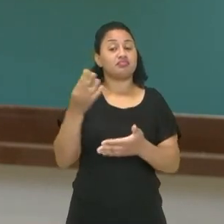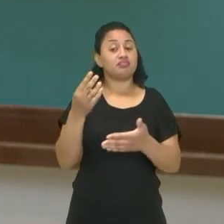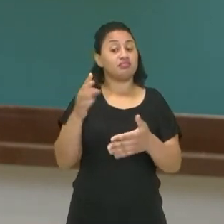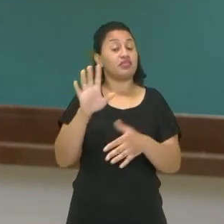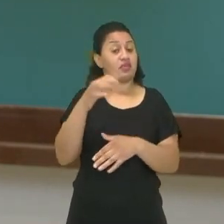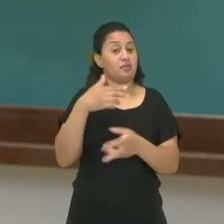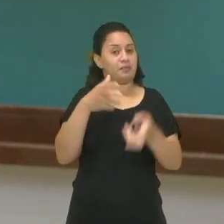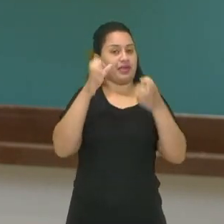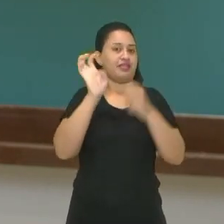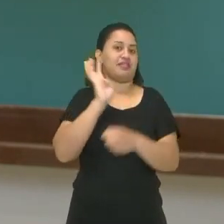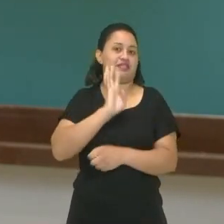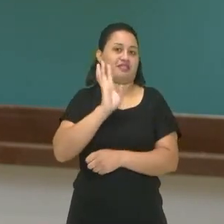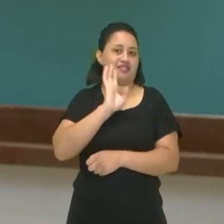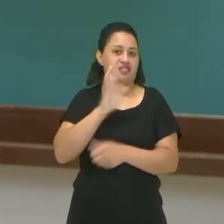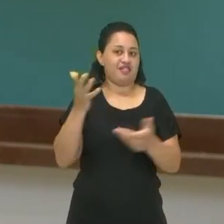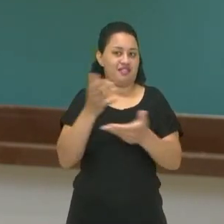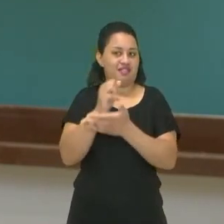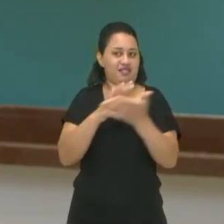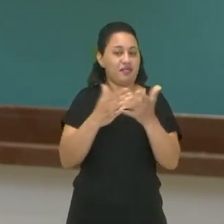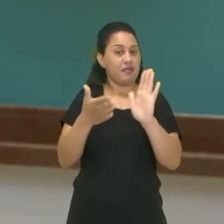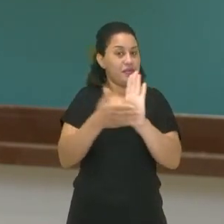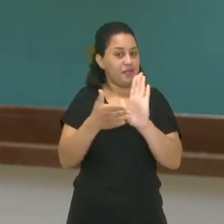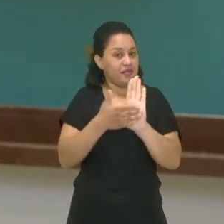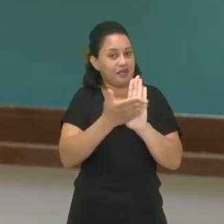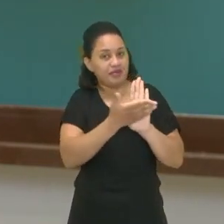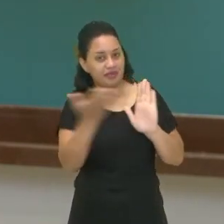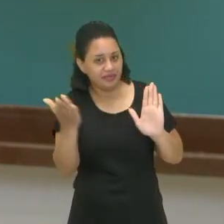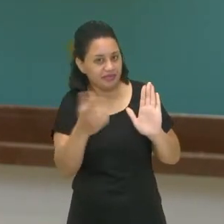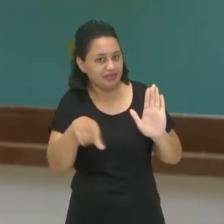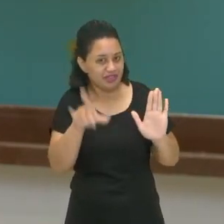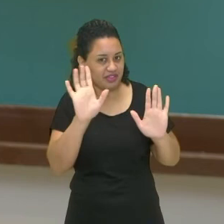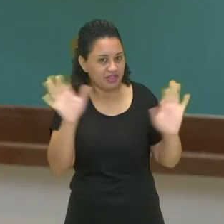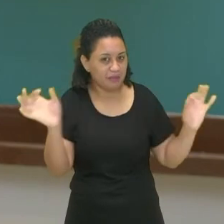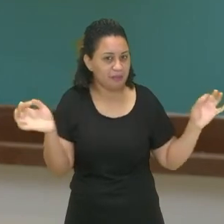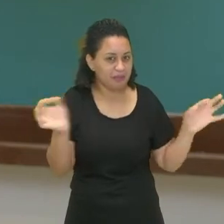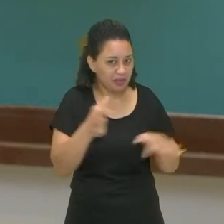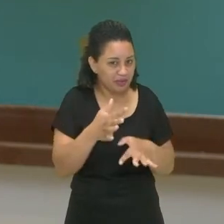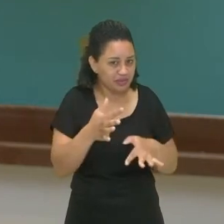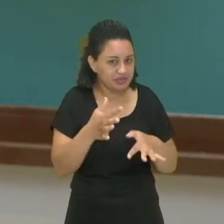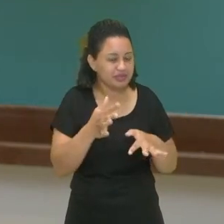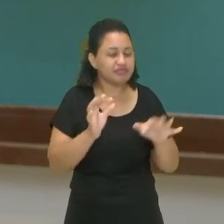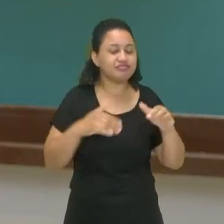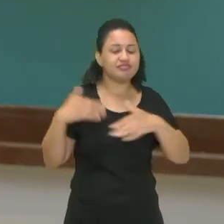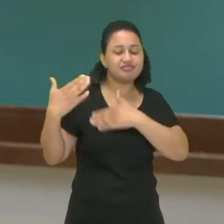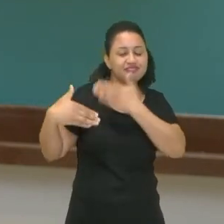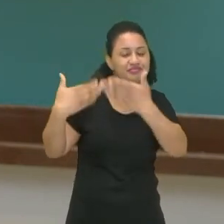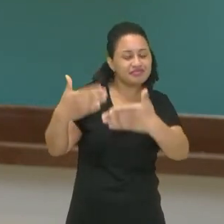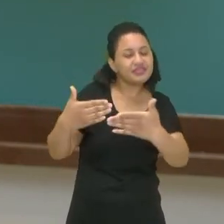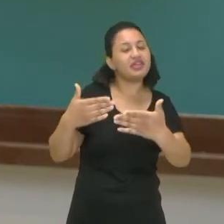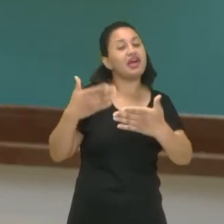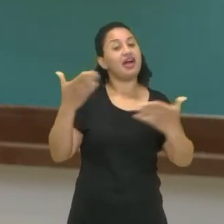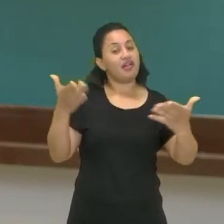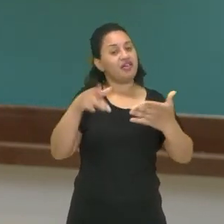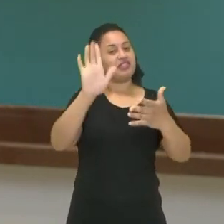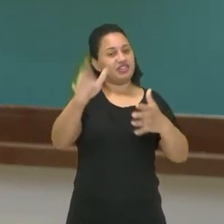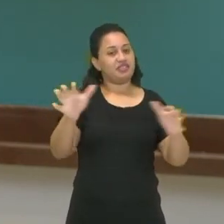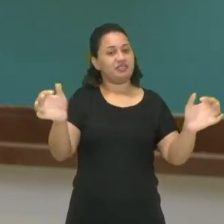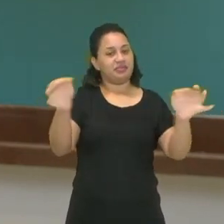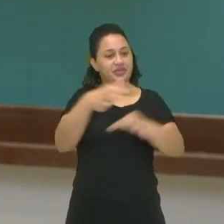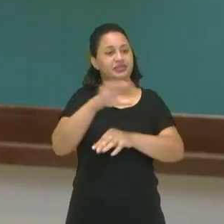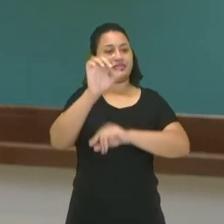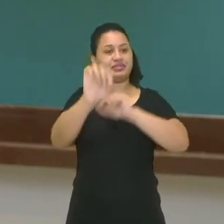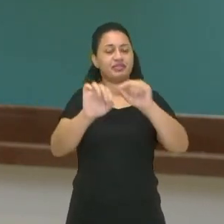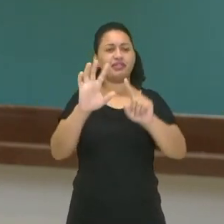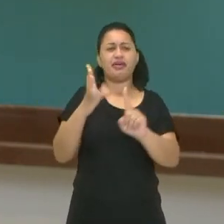Olha que legal a atividade que eu vou te propor agora. Você está preparadíssimo, vim te preparando a aula inteira, quer ver? Arte